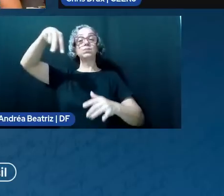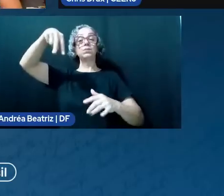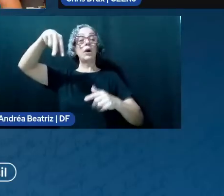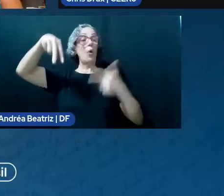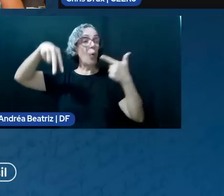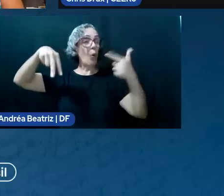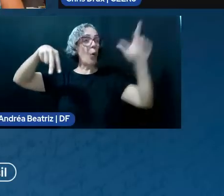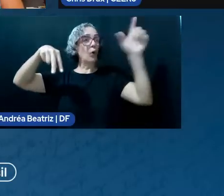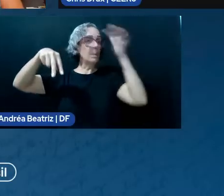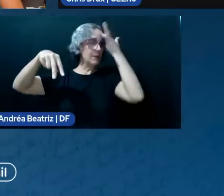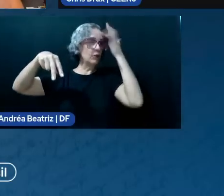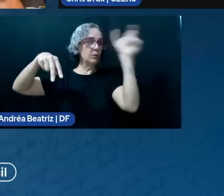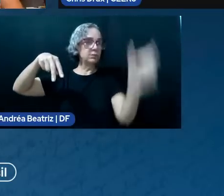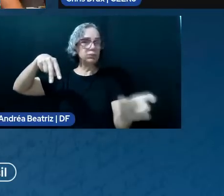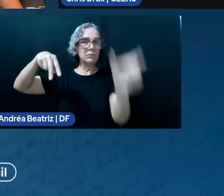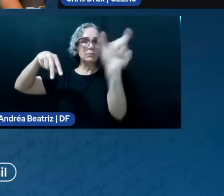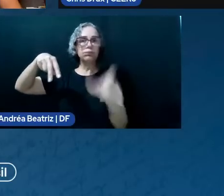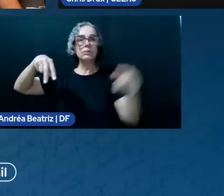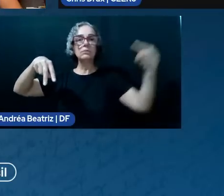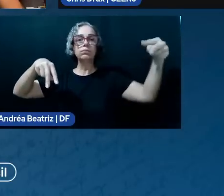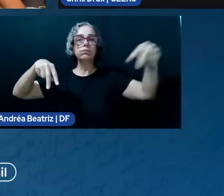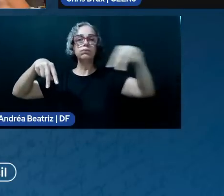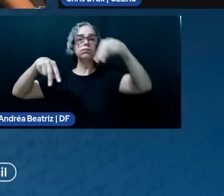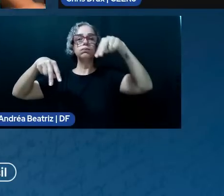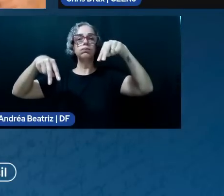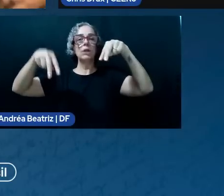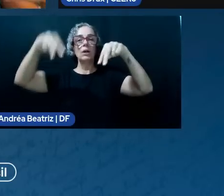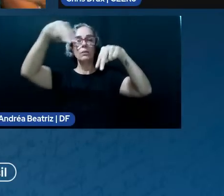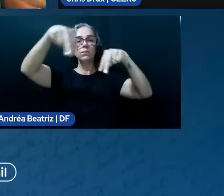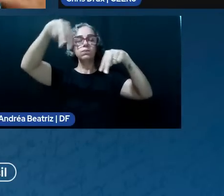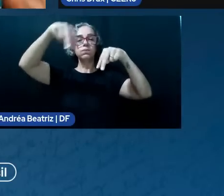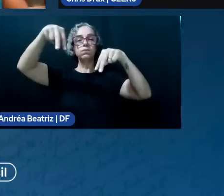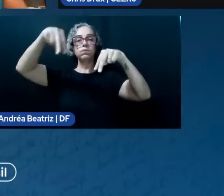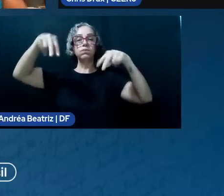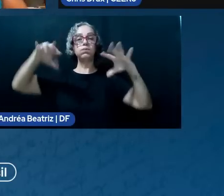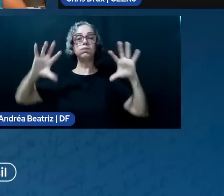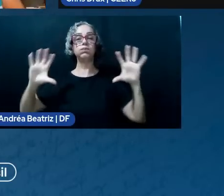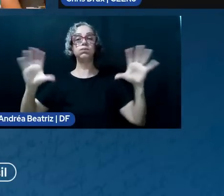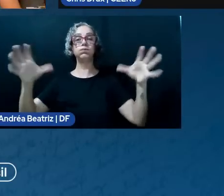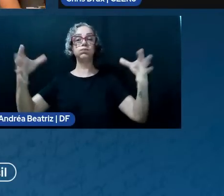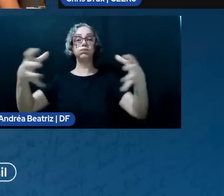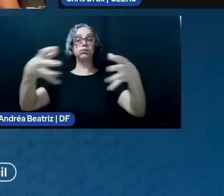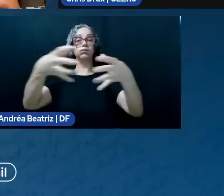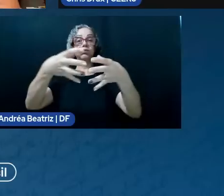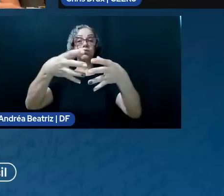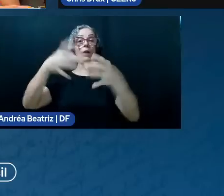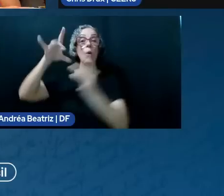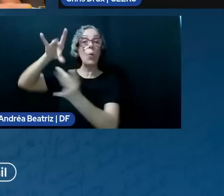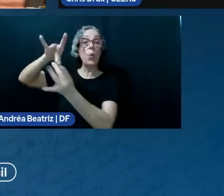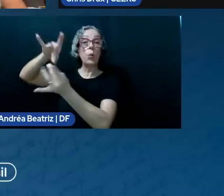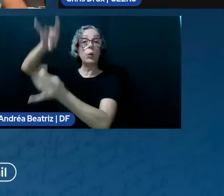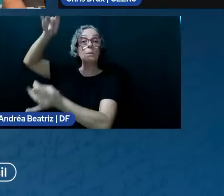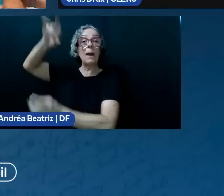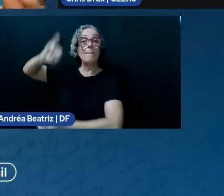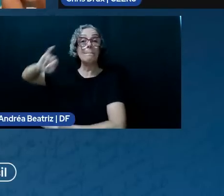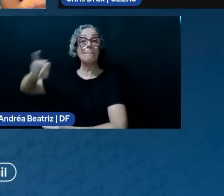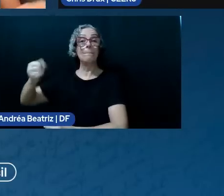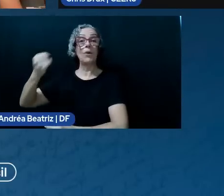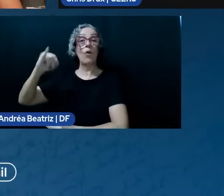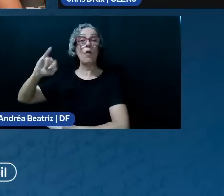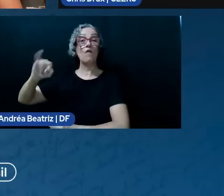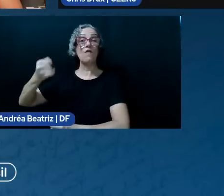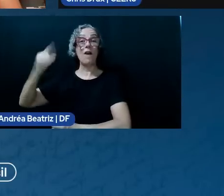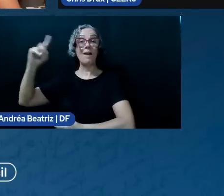espíritos que se aproveitam dessa situação se manifestam. E os fenômenos são os